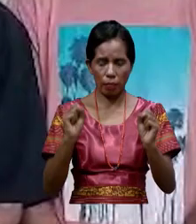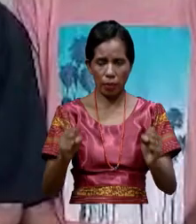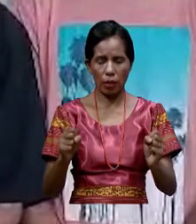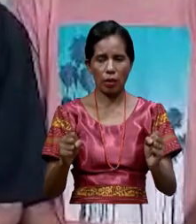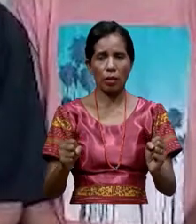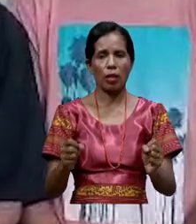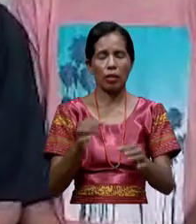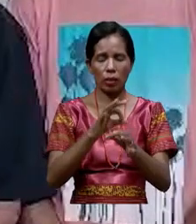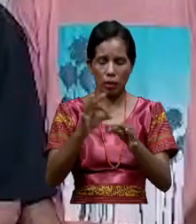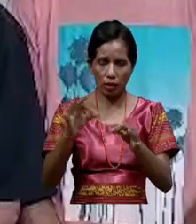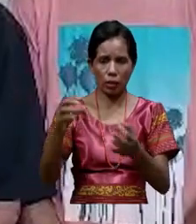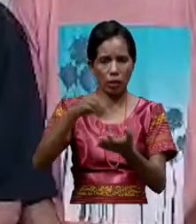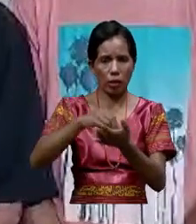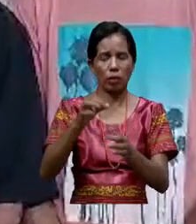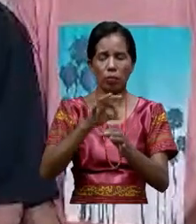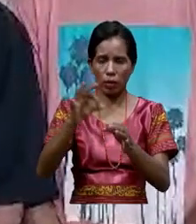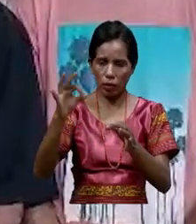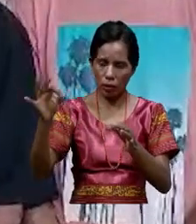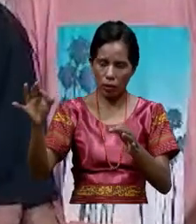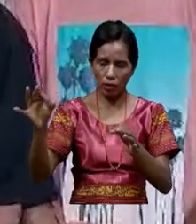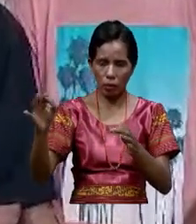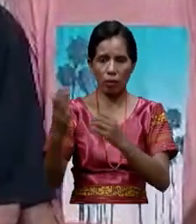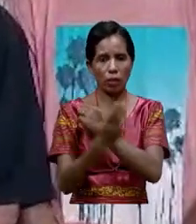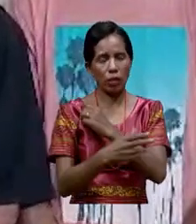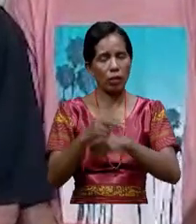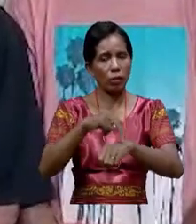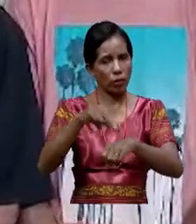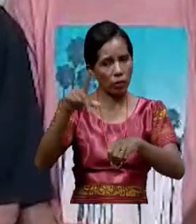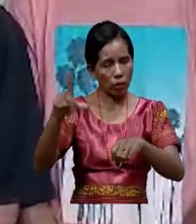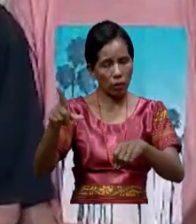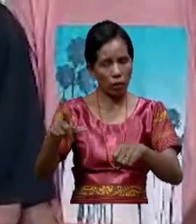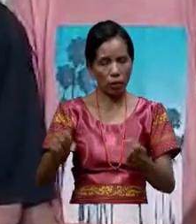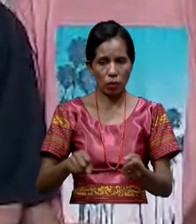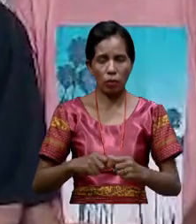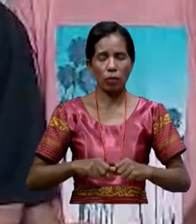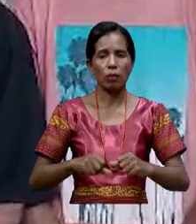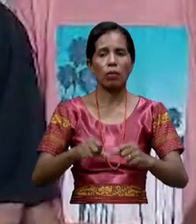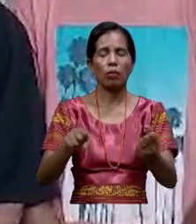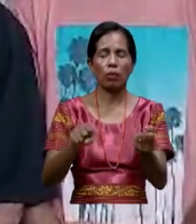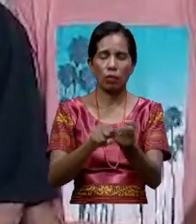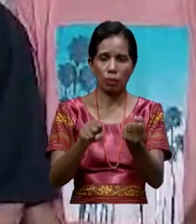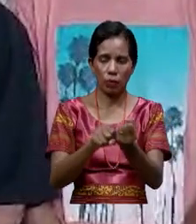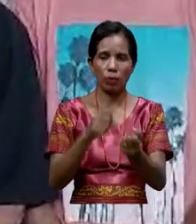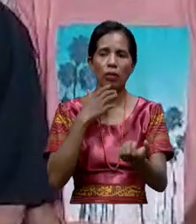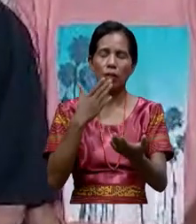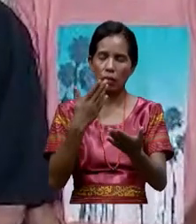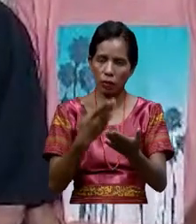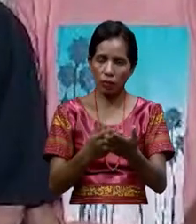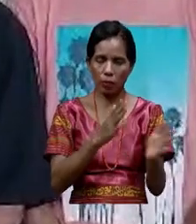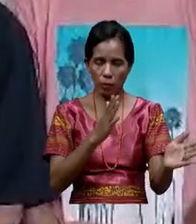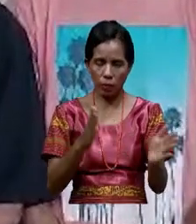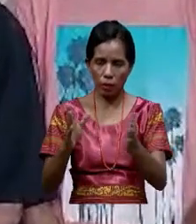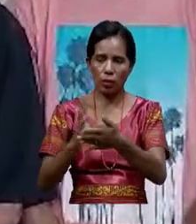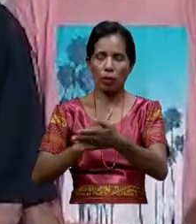sira no espírito nacionalismo, no patriotismo, atro nem bele contribui dia clio. Para o processo de desenvolvimento,